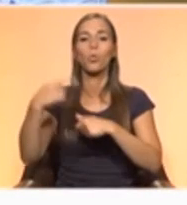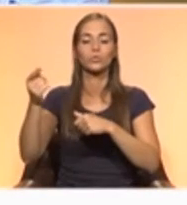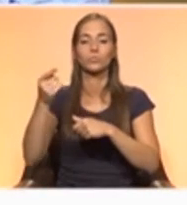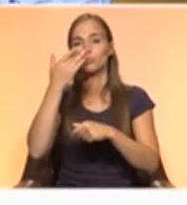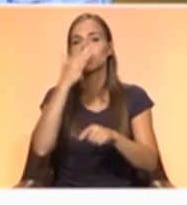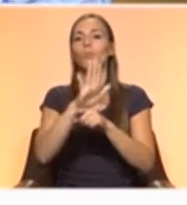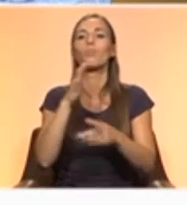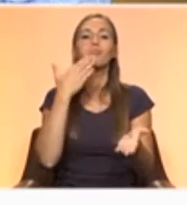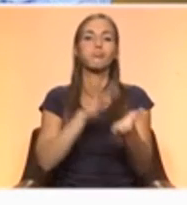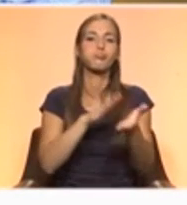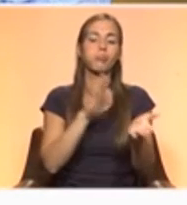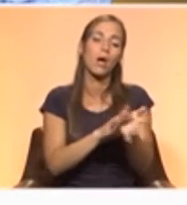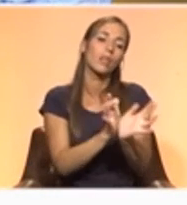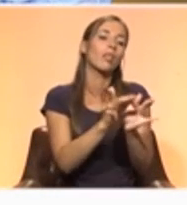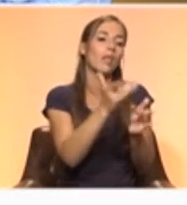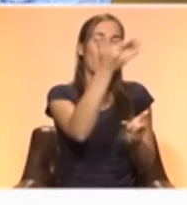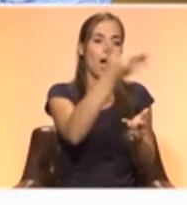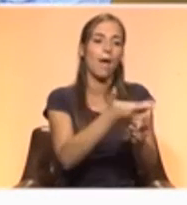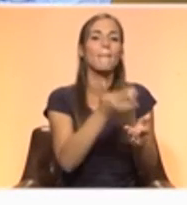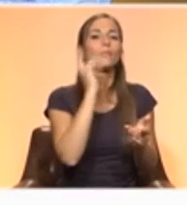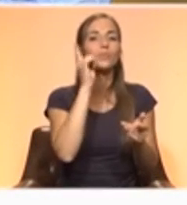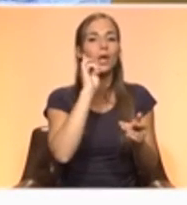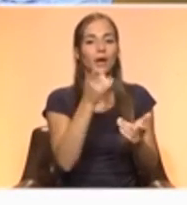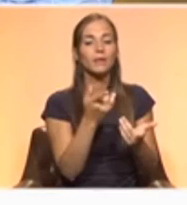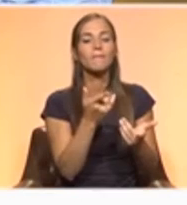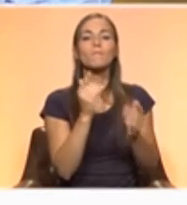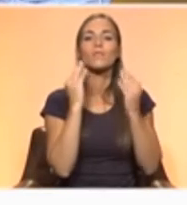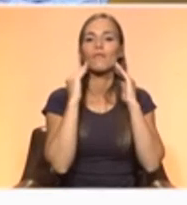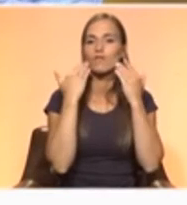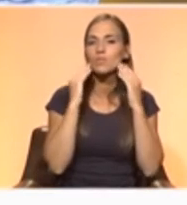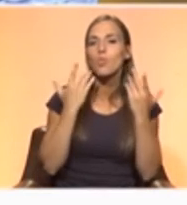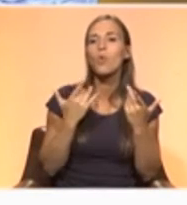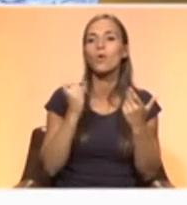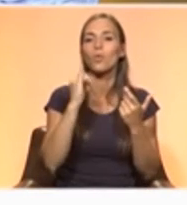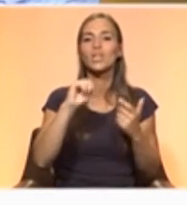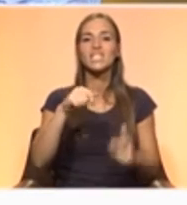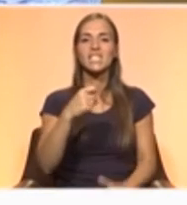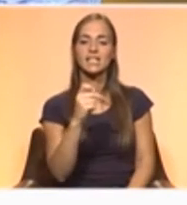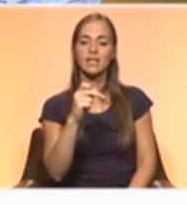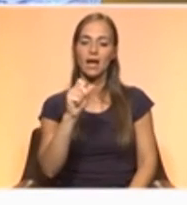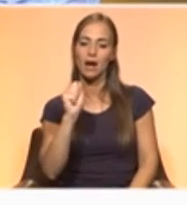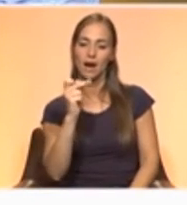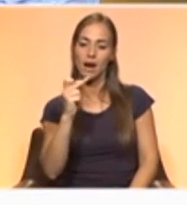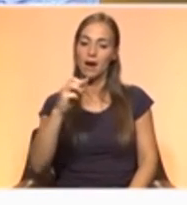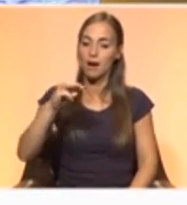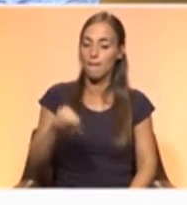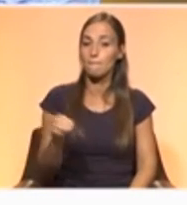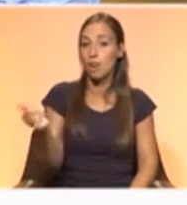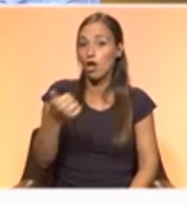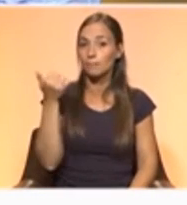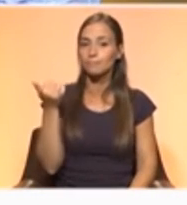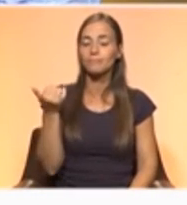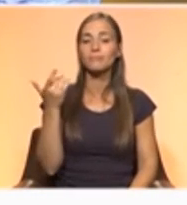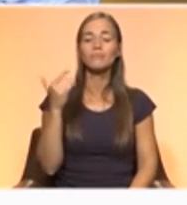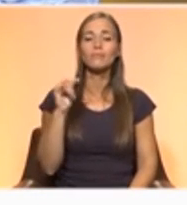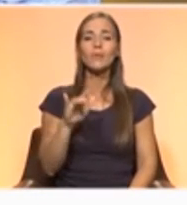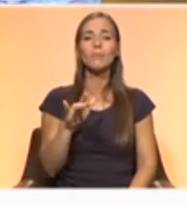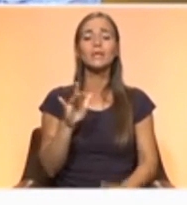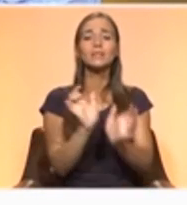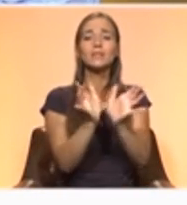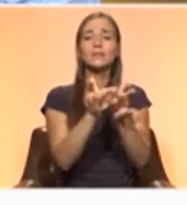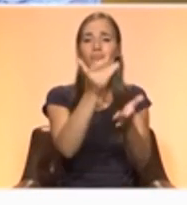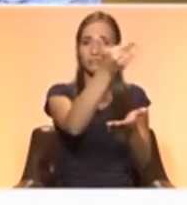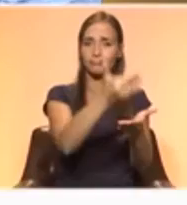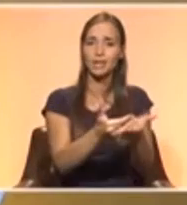ser importante ter um website se calhar com o Pinterest o Instagram e o Facebook vai conseguir resultados mais interessantes eh mas o Website tem uma outra particularidade é que é